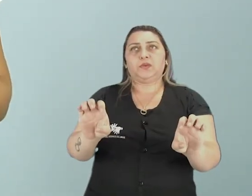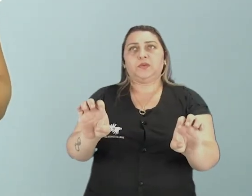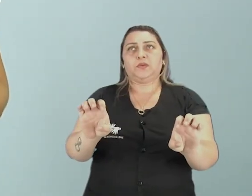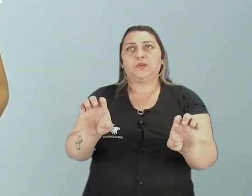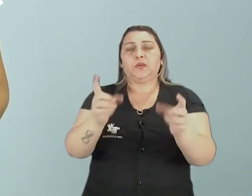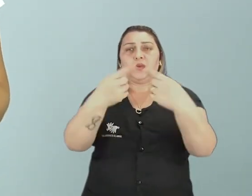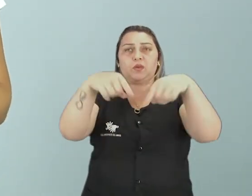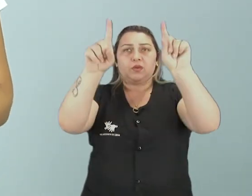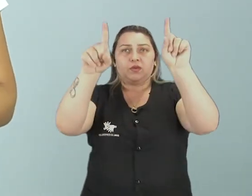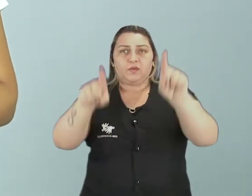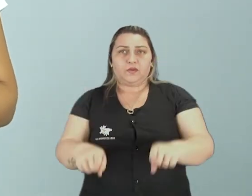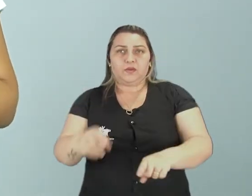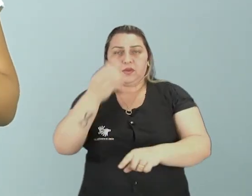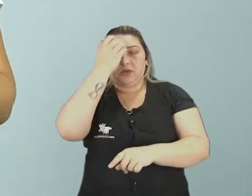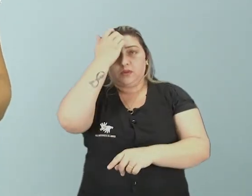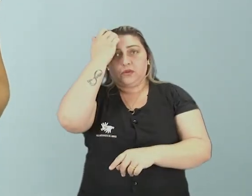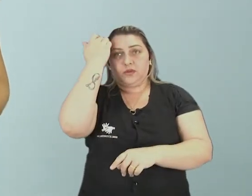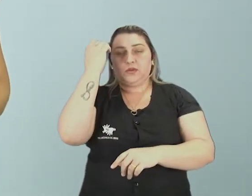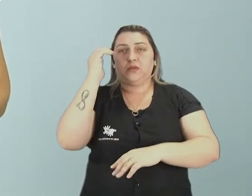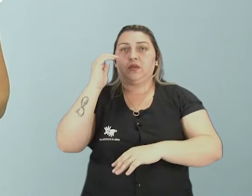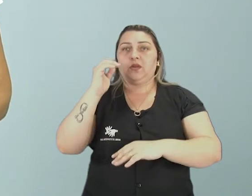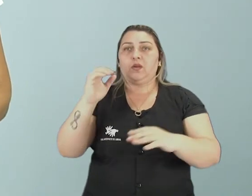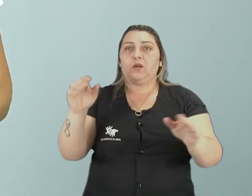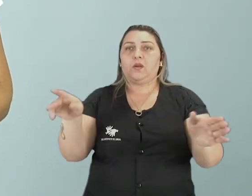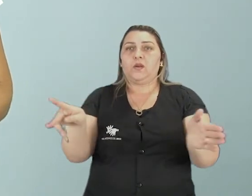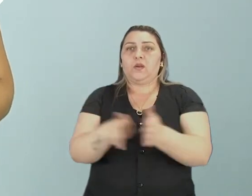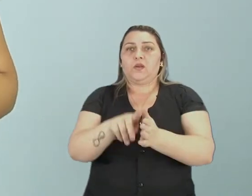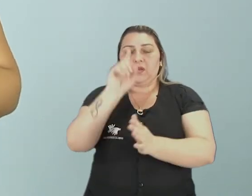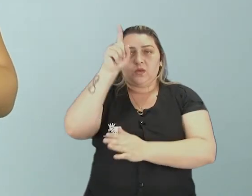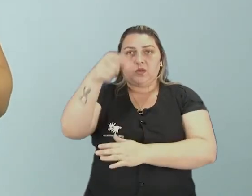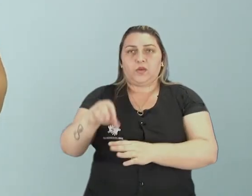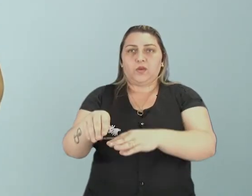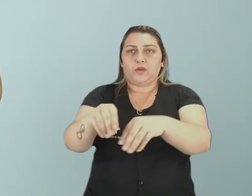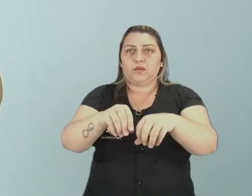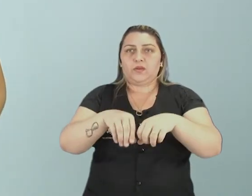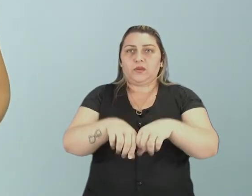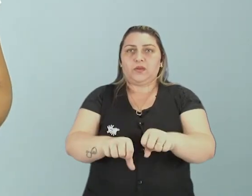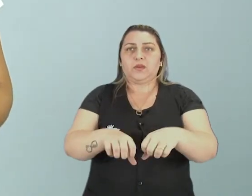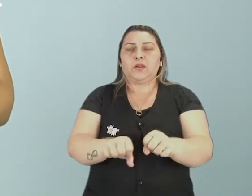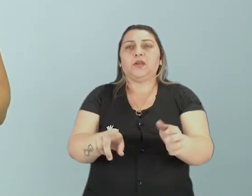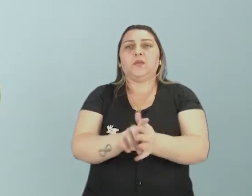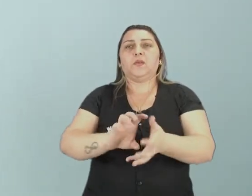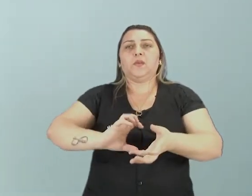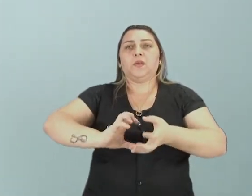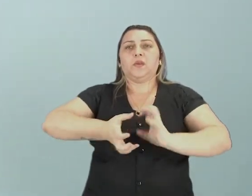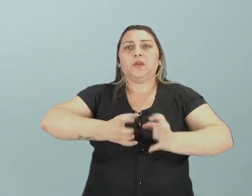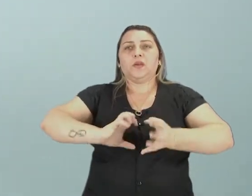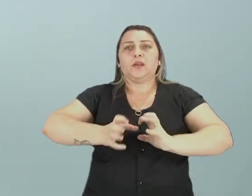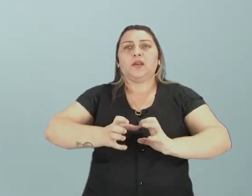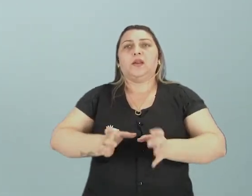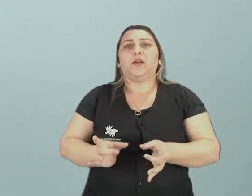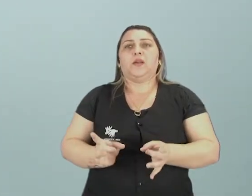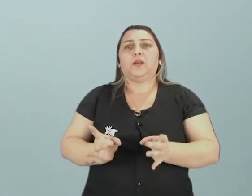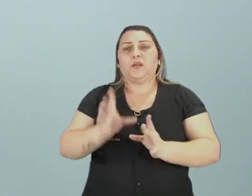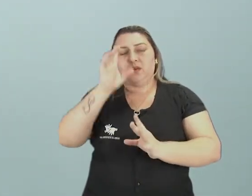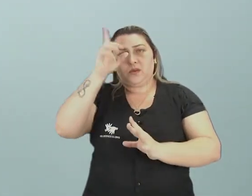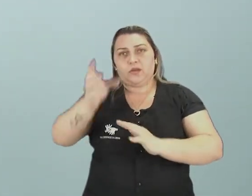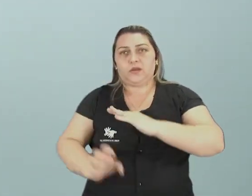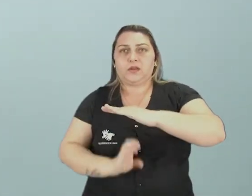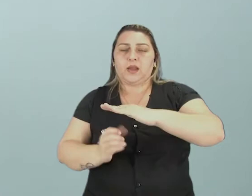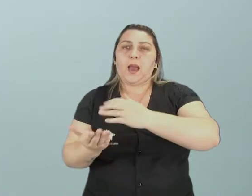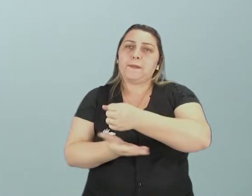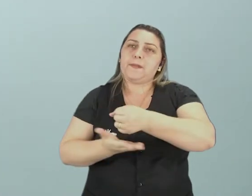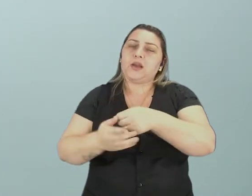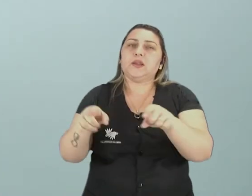os funcionários, né, com os proprietários de terras. Depois nós temos os artesãos, pequenos comerciantes, e a